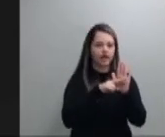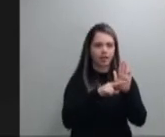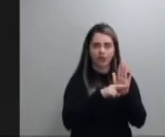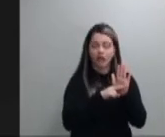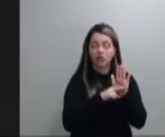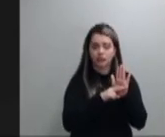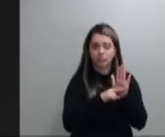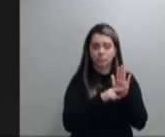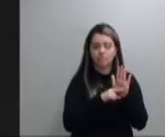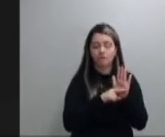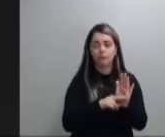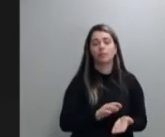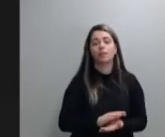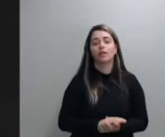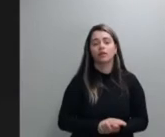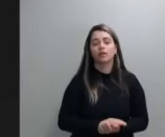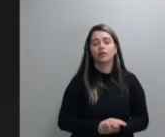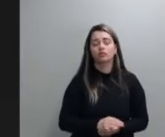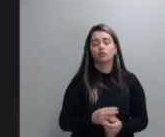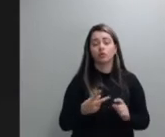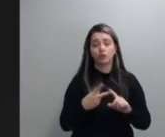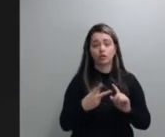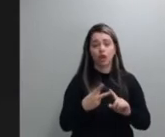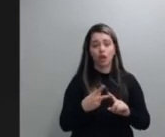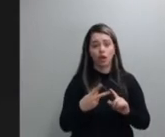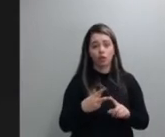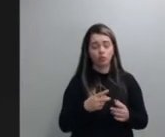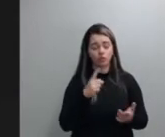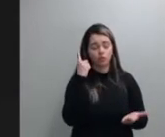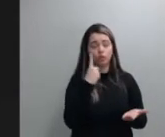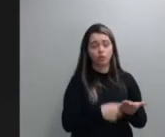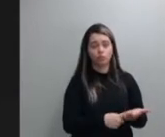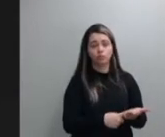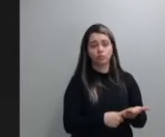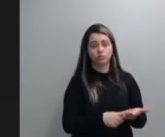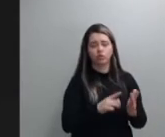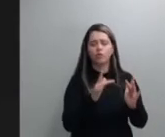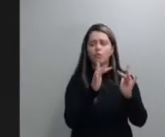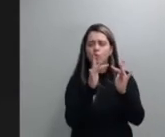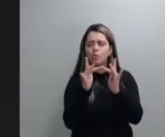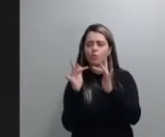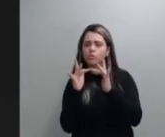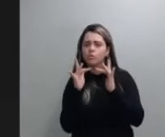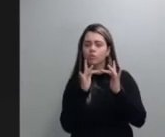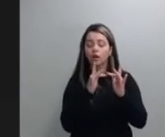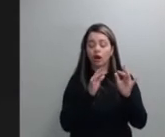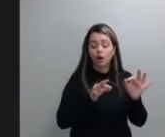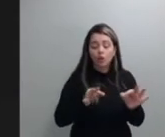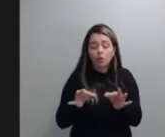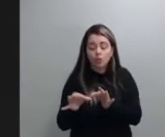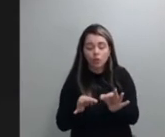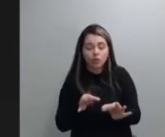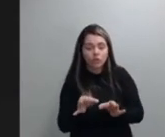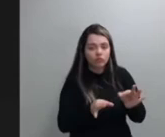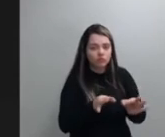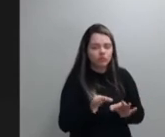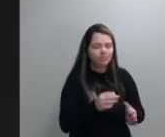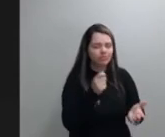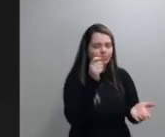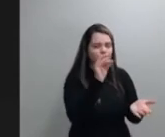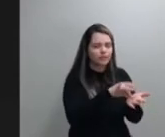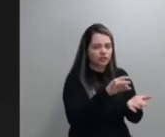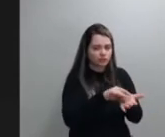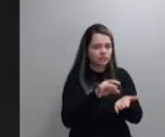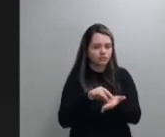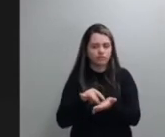segundo acórdão, baseado em fundamentos absolutamente frágeis, controle de legalidade e a independência desses critérios quando